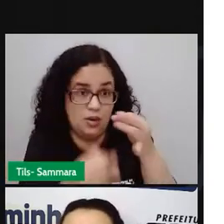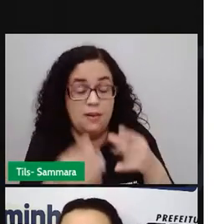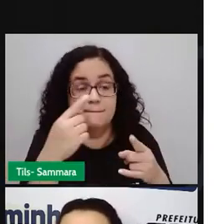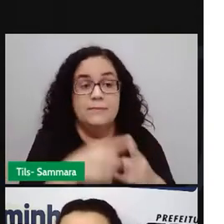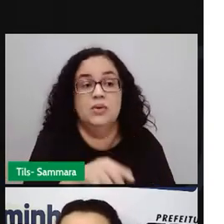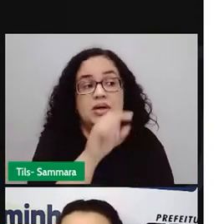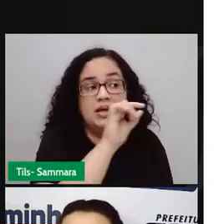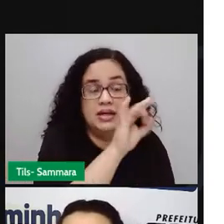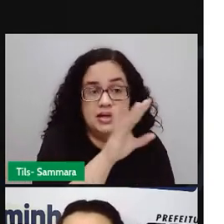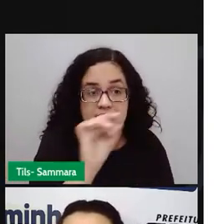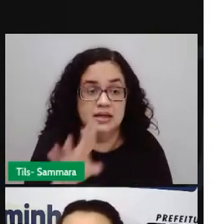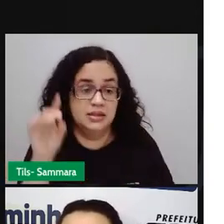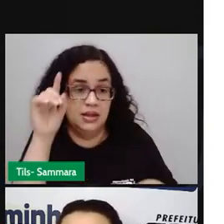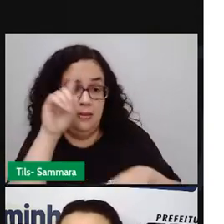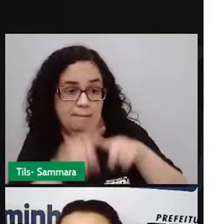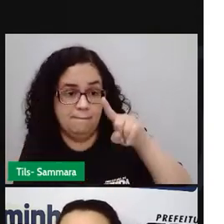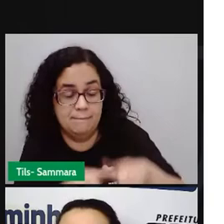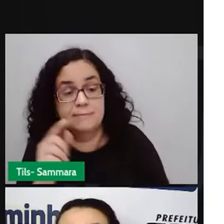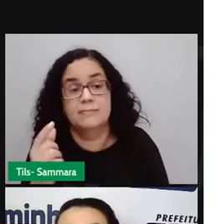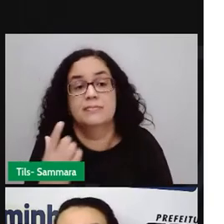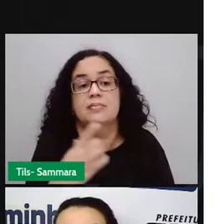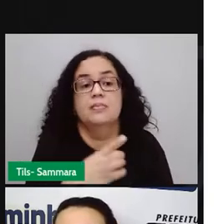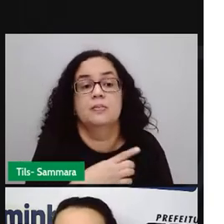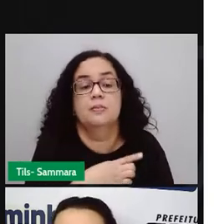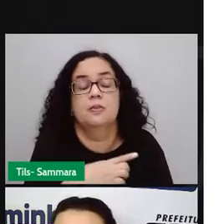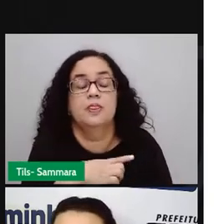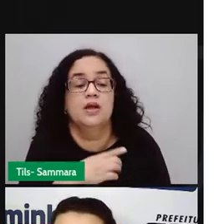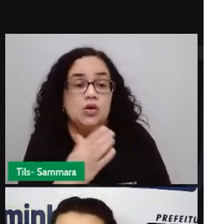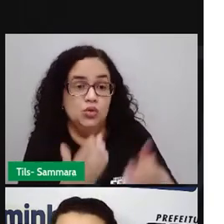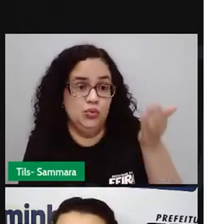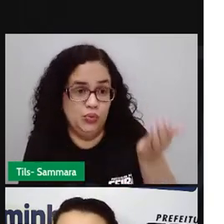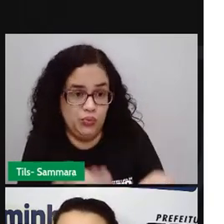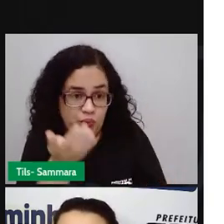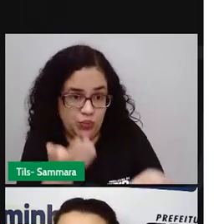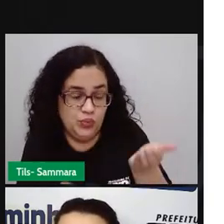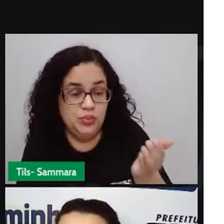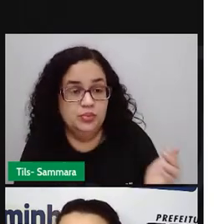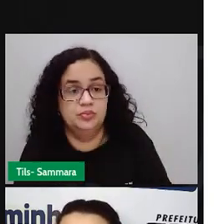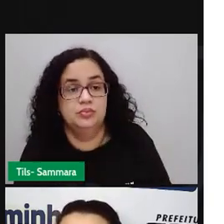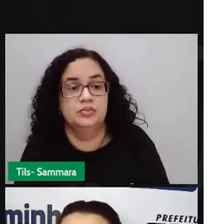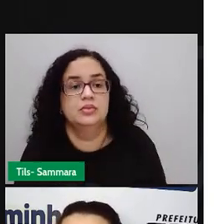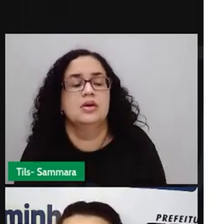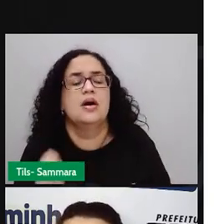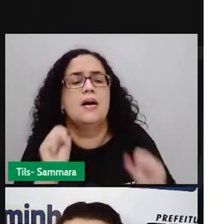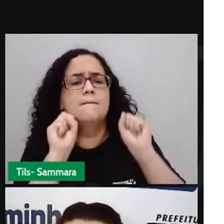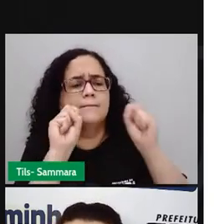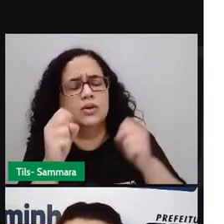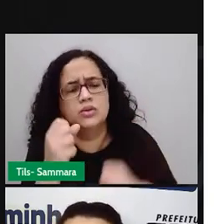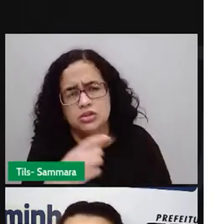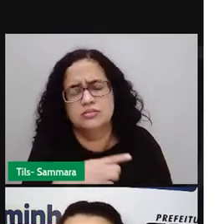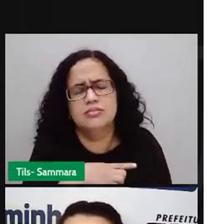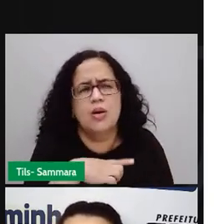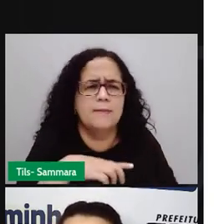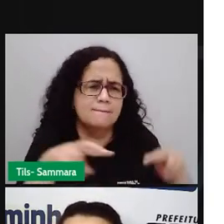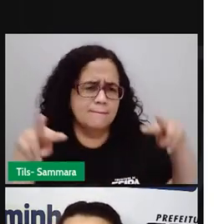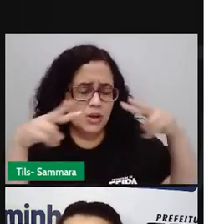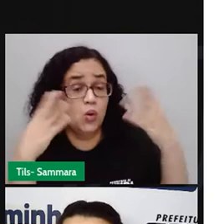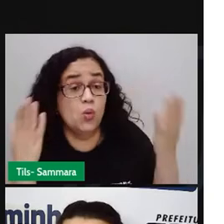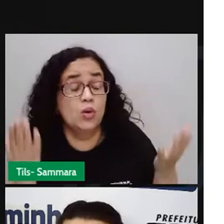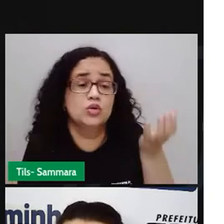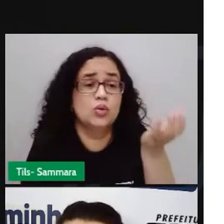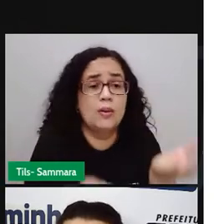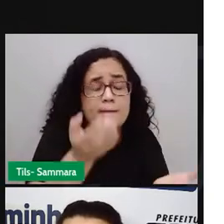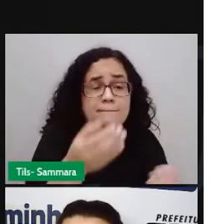cada material possui a sua densidade. O que que a gente pode constatar? Quando o